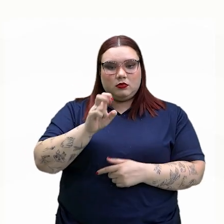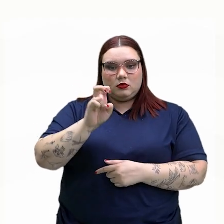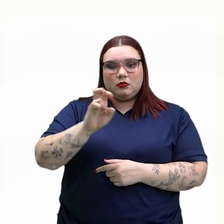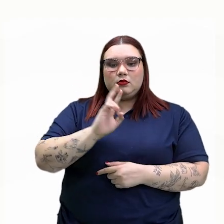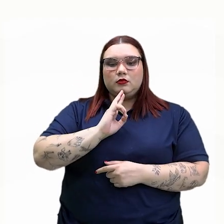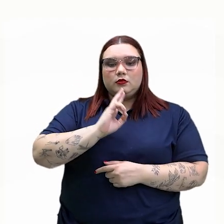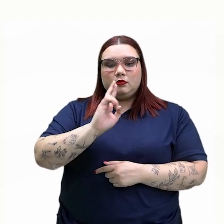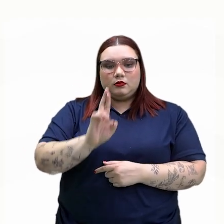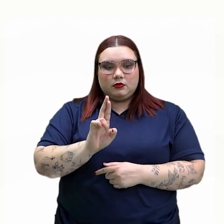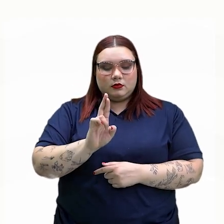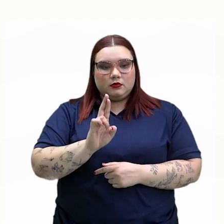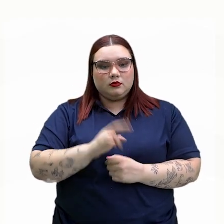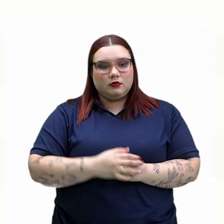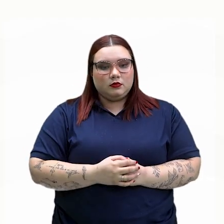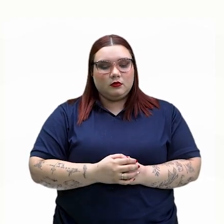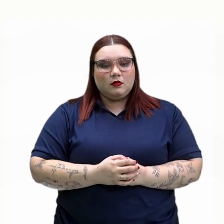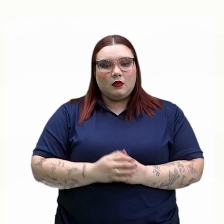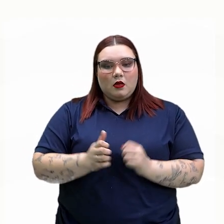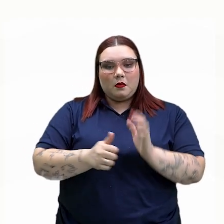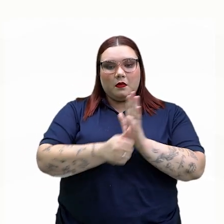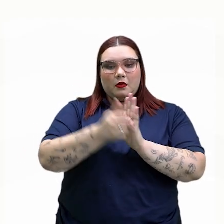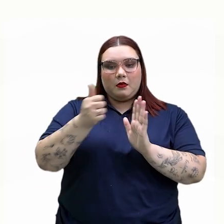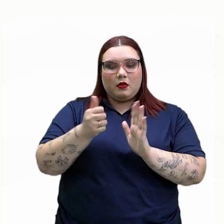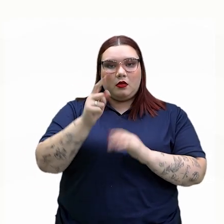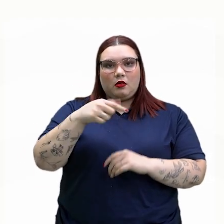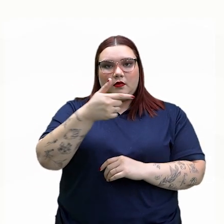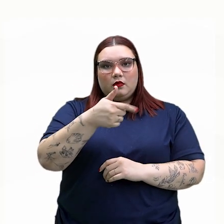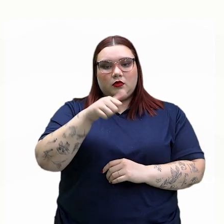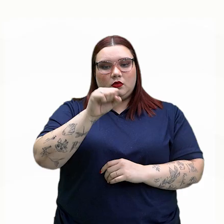25, então o primeiro gráfico tem